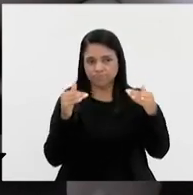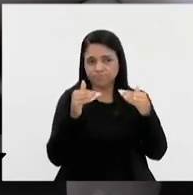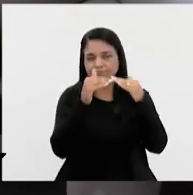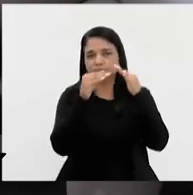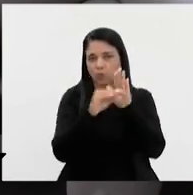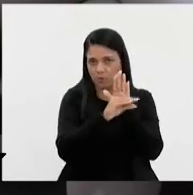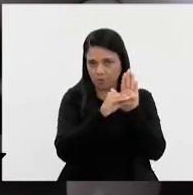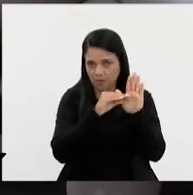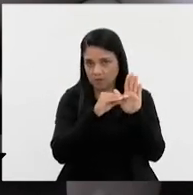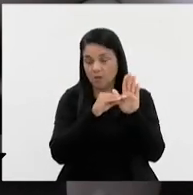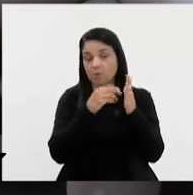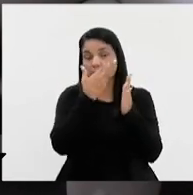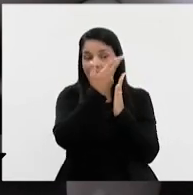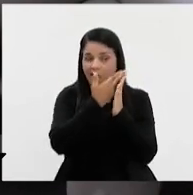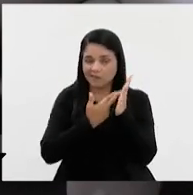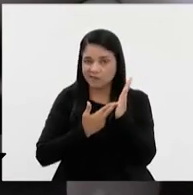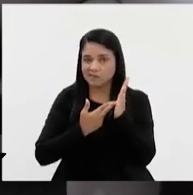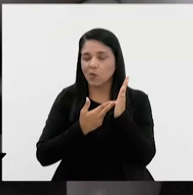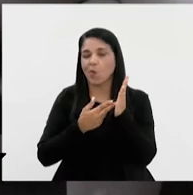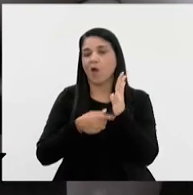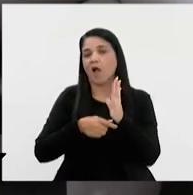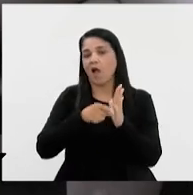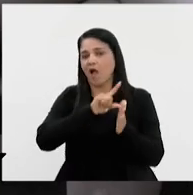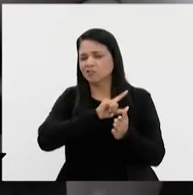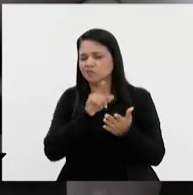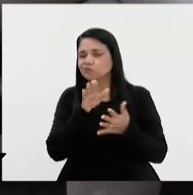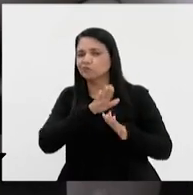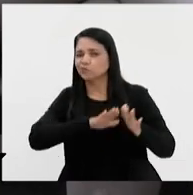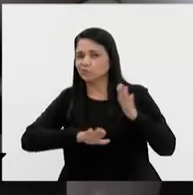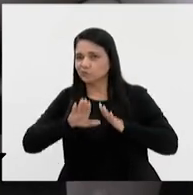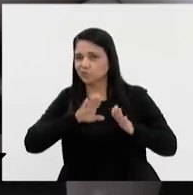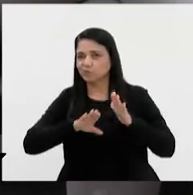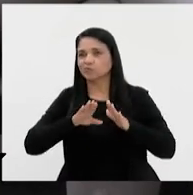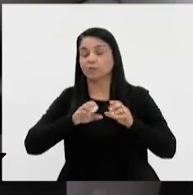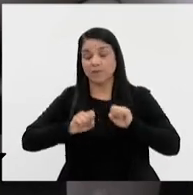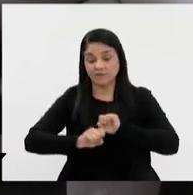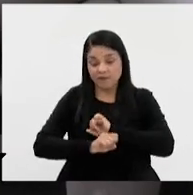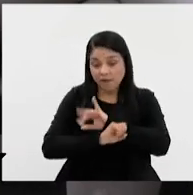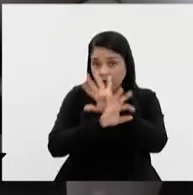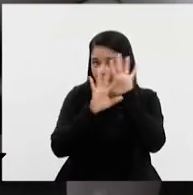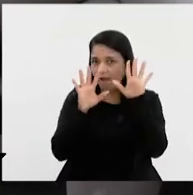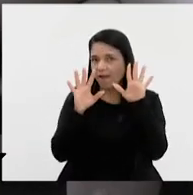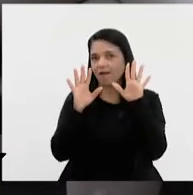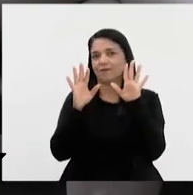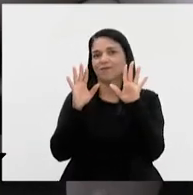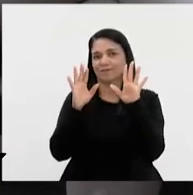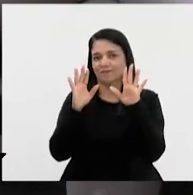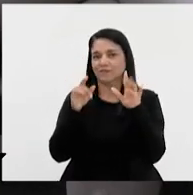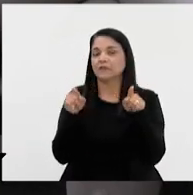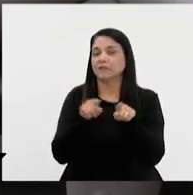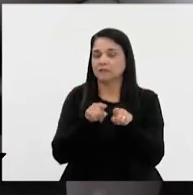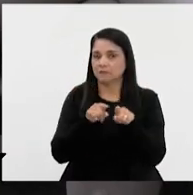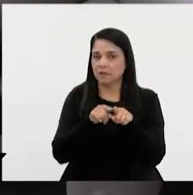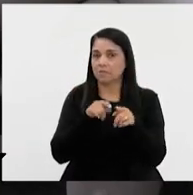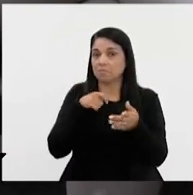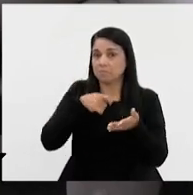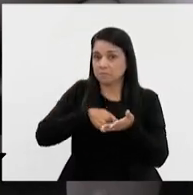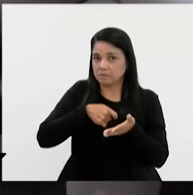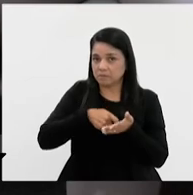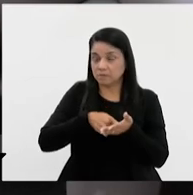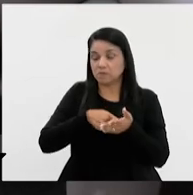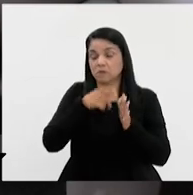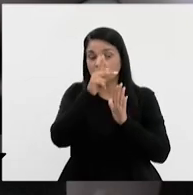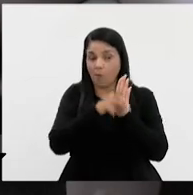era importante ter uma redação anterior cuidadosa que sanasse essas questões. Além disso, eu insisto também nessa questão da pertinência. Tal qual no